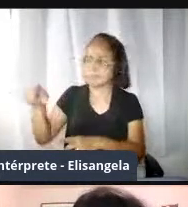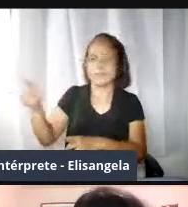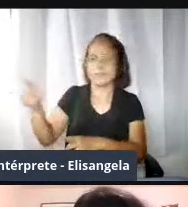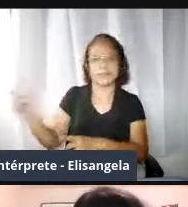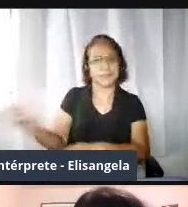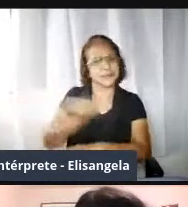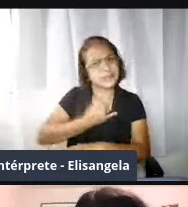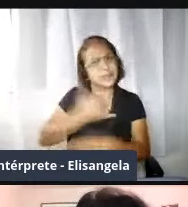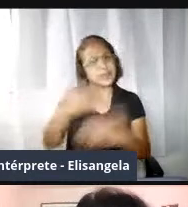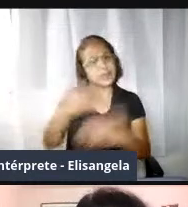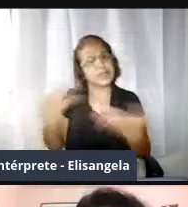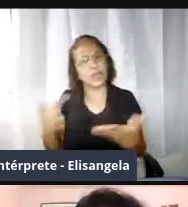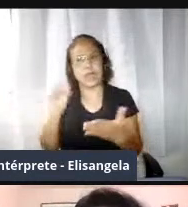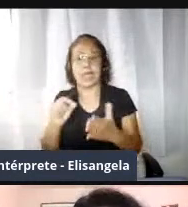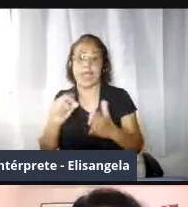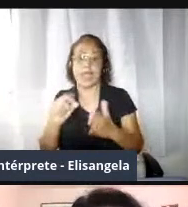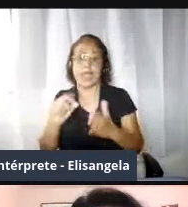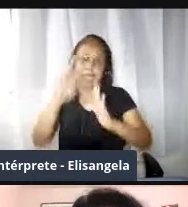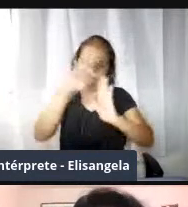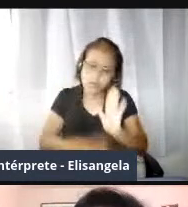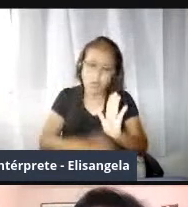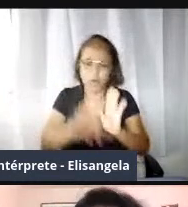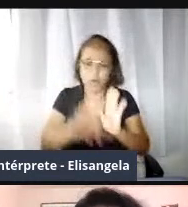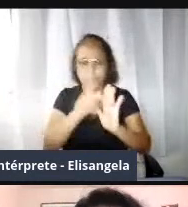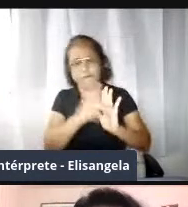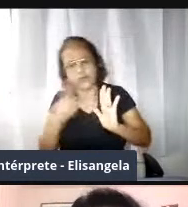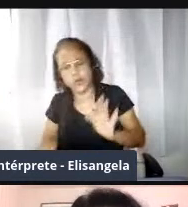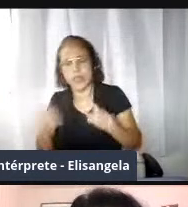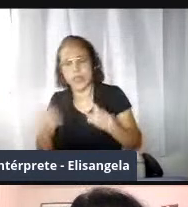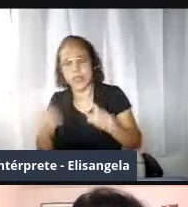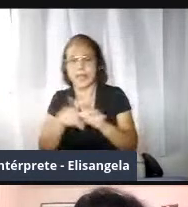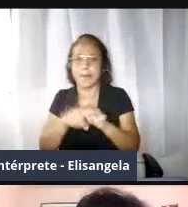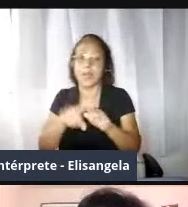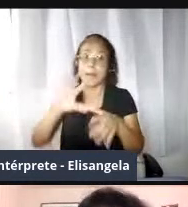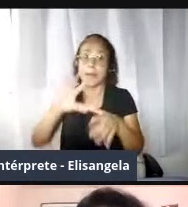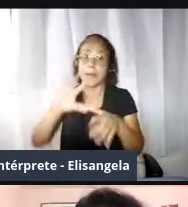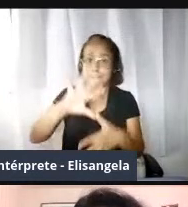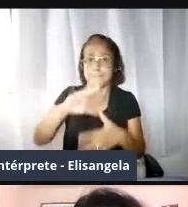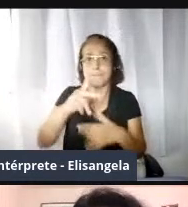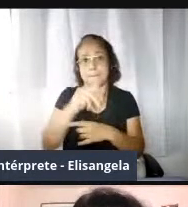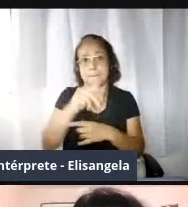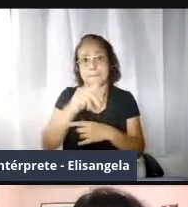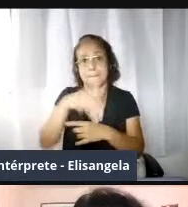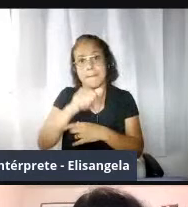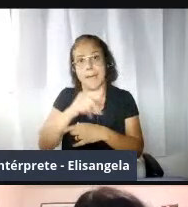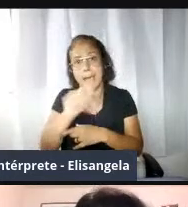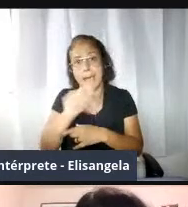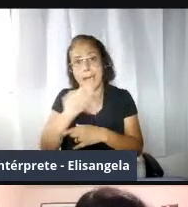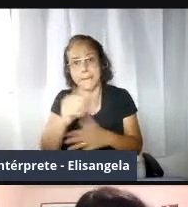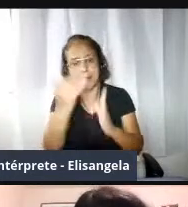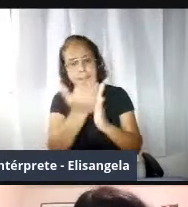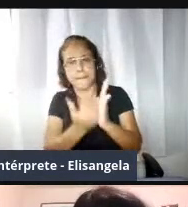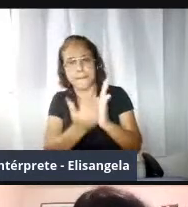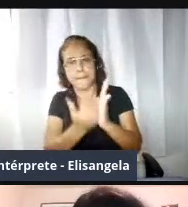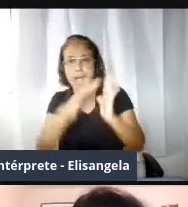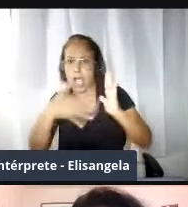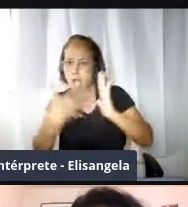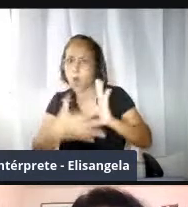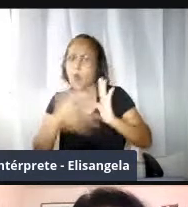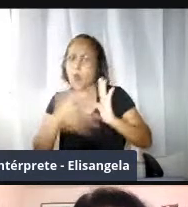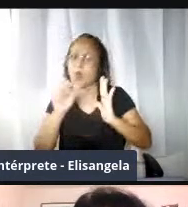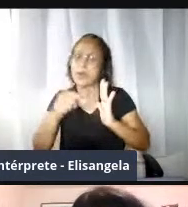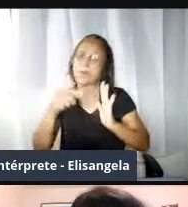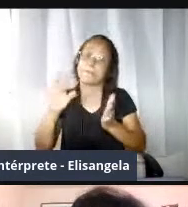relatórios de professores e professoras, mapas de matrícula, relatórios de presidente de província, diretores da instrução e de diretores da